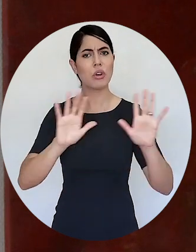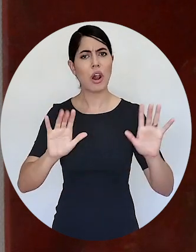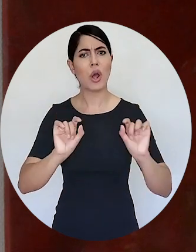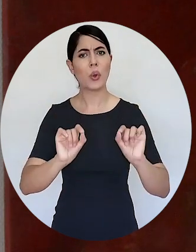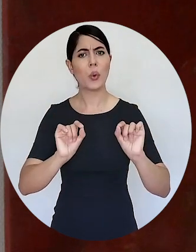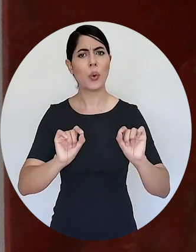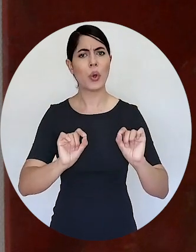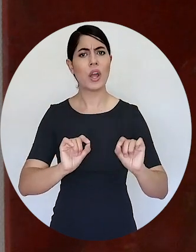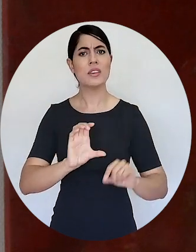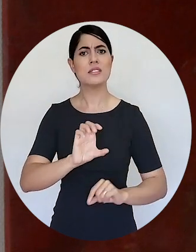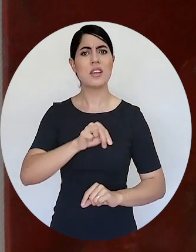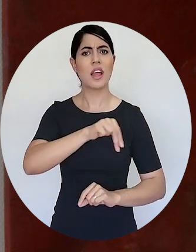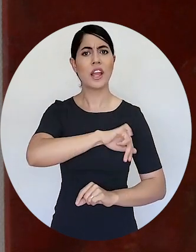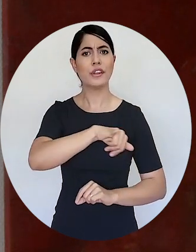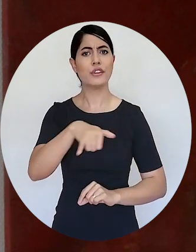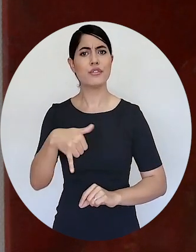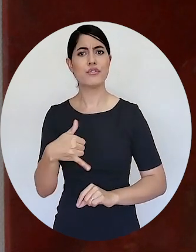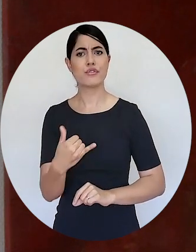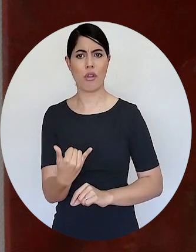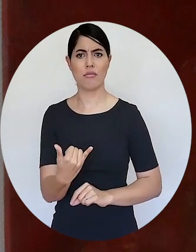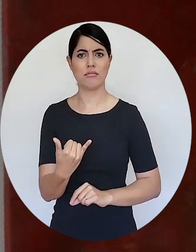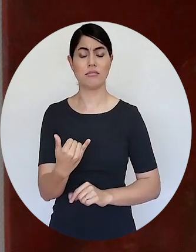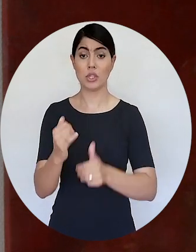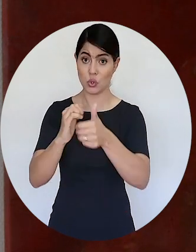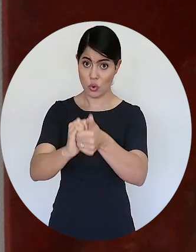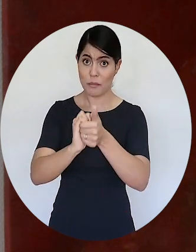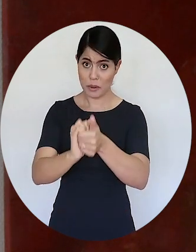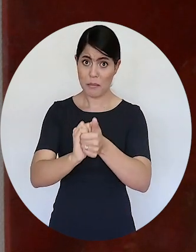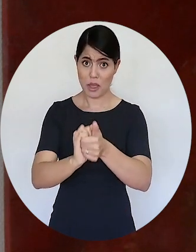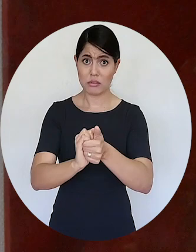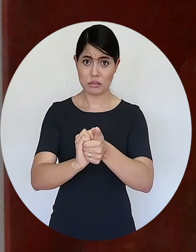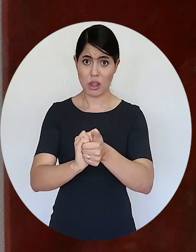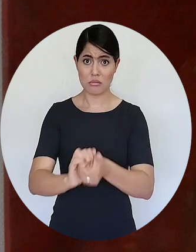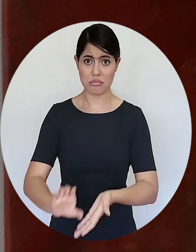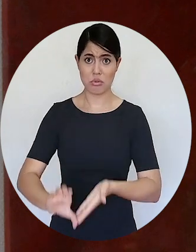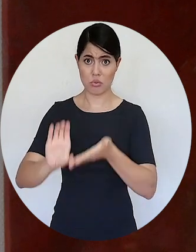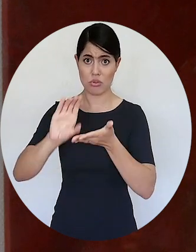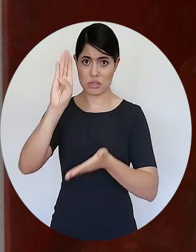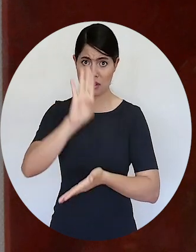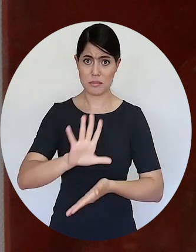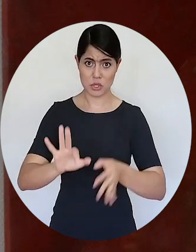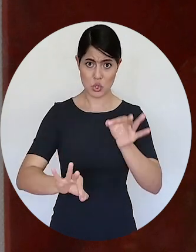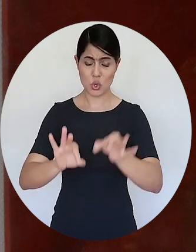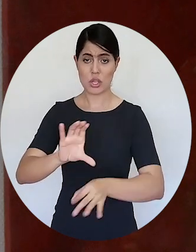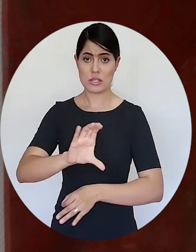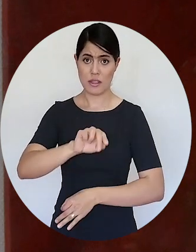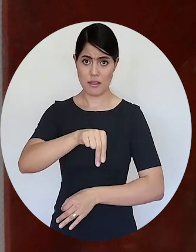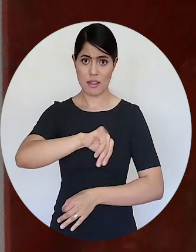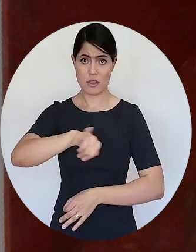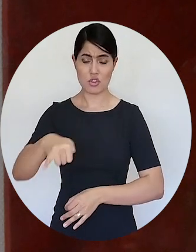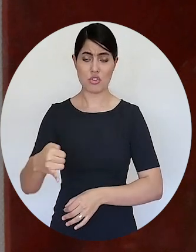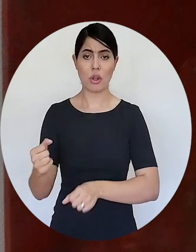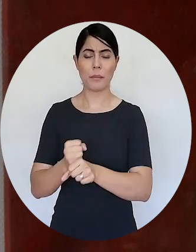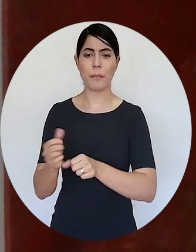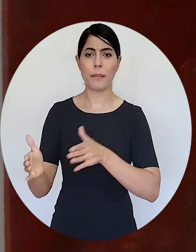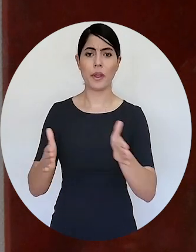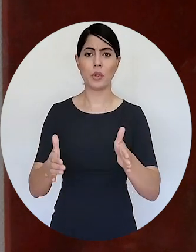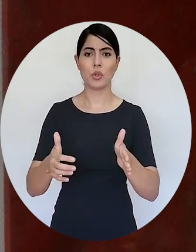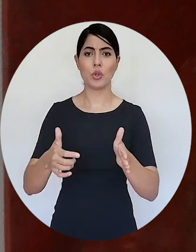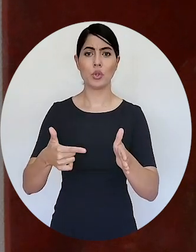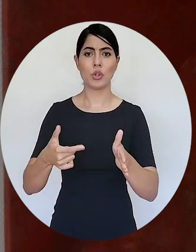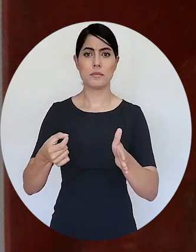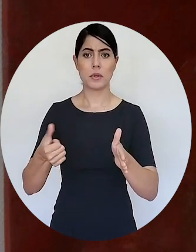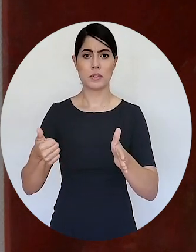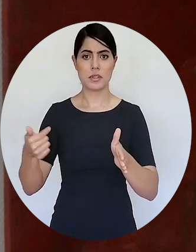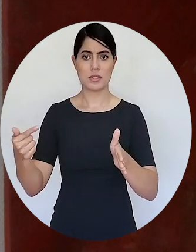exatamente pela jurisprudência do CNJ, a quem quero cumprimentar. O Conselho Nacional de Justiça, em 2007 e